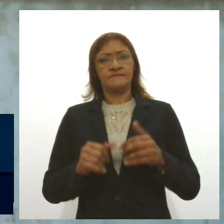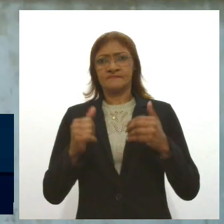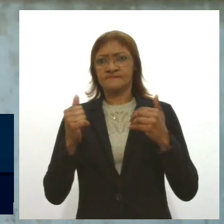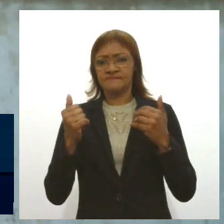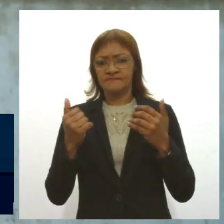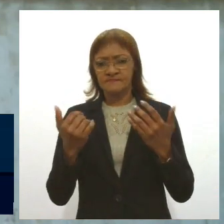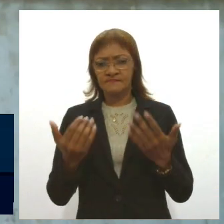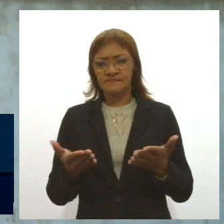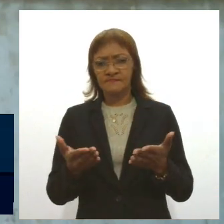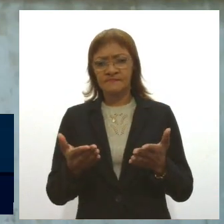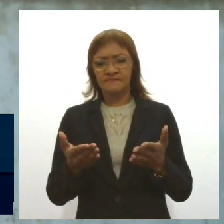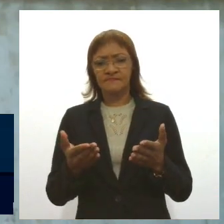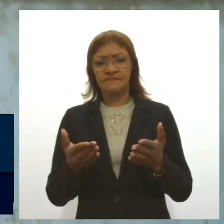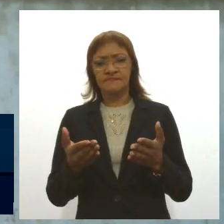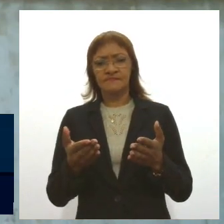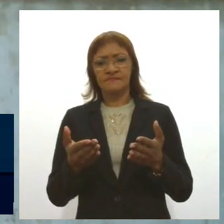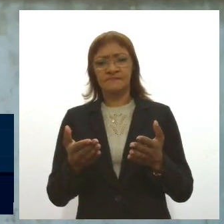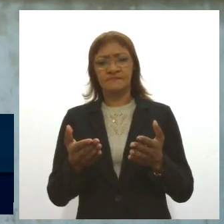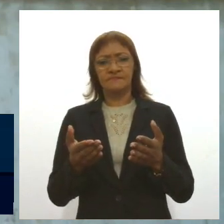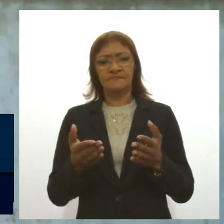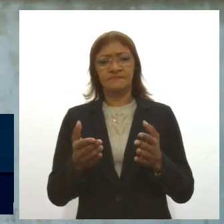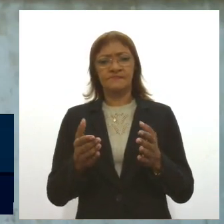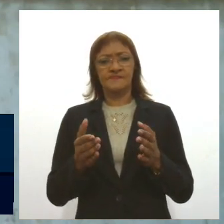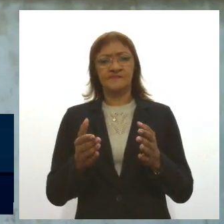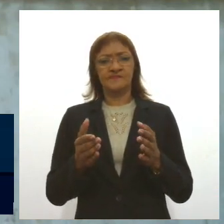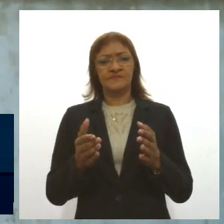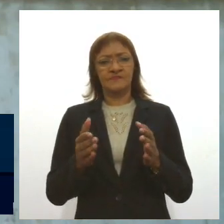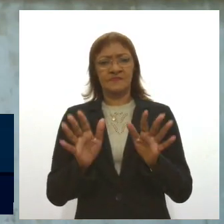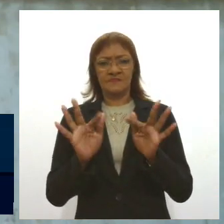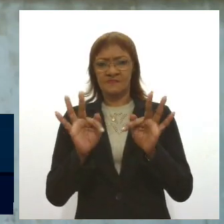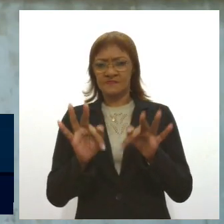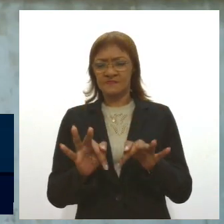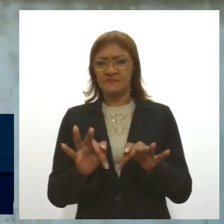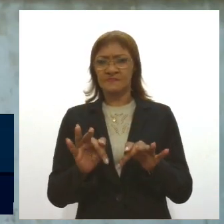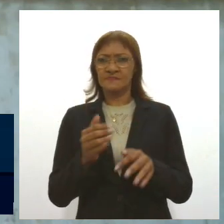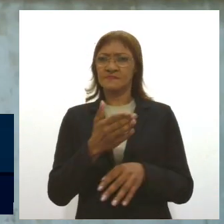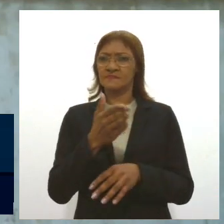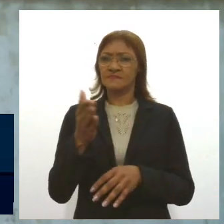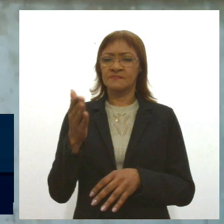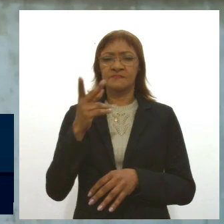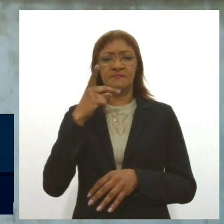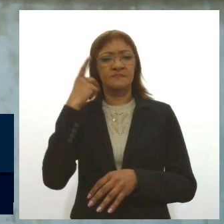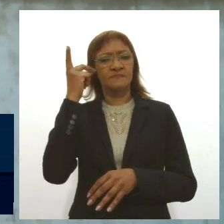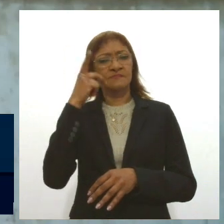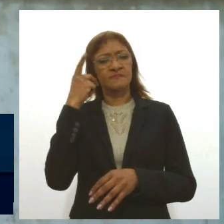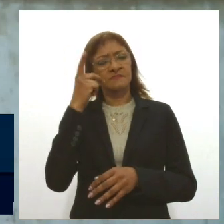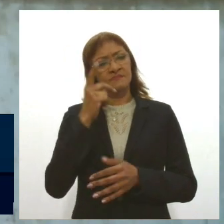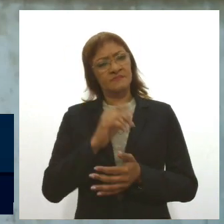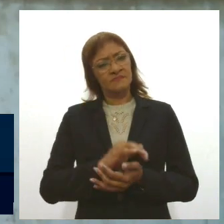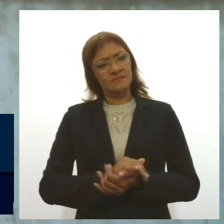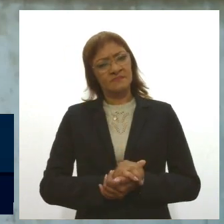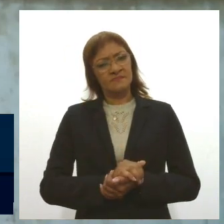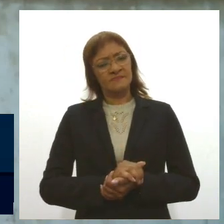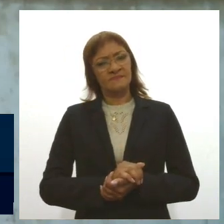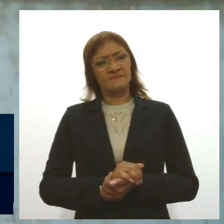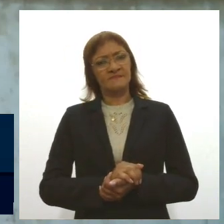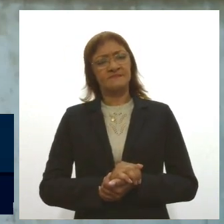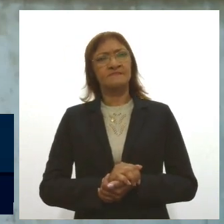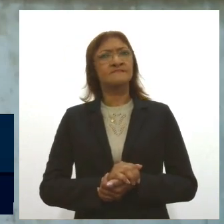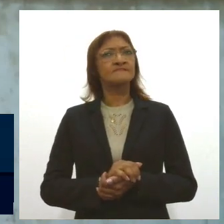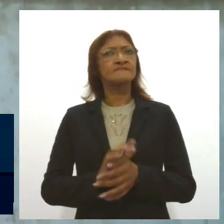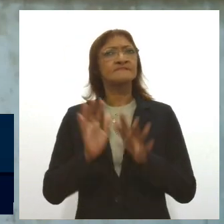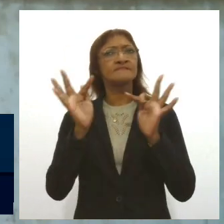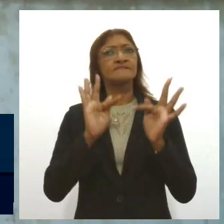e para finalizar, eu quero desejar aos senhores deputados, às senhoras deputadas, um Feliz Natal,